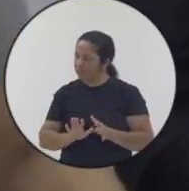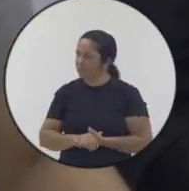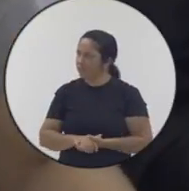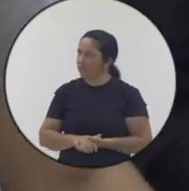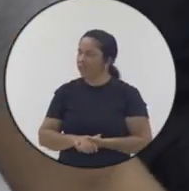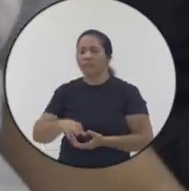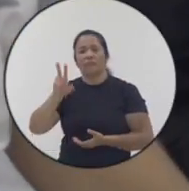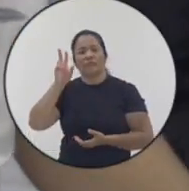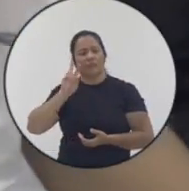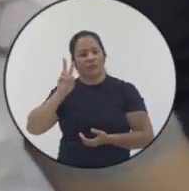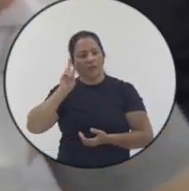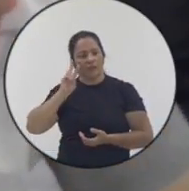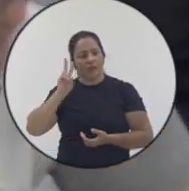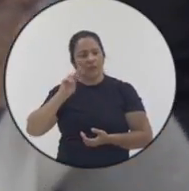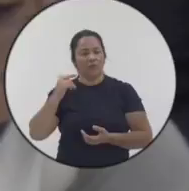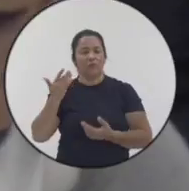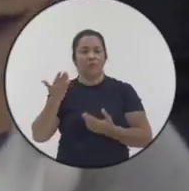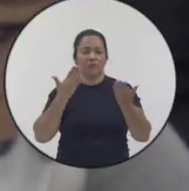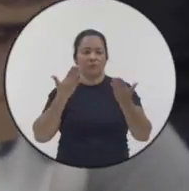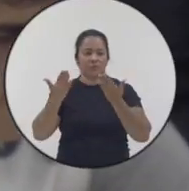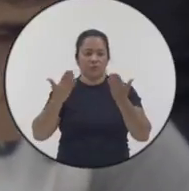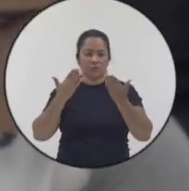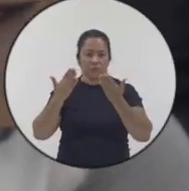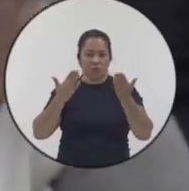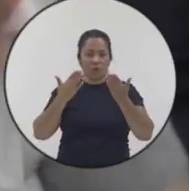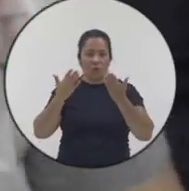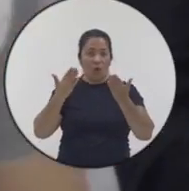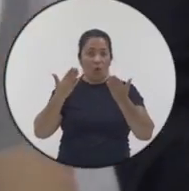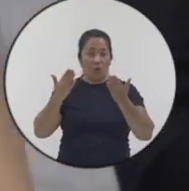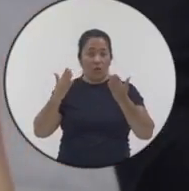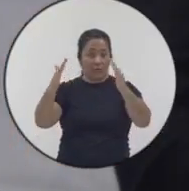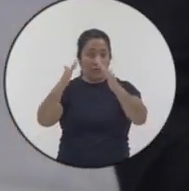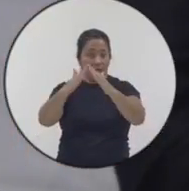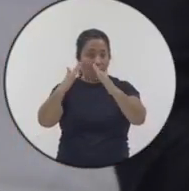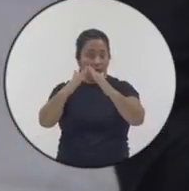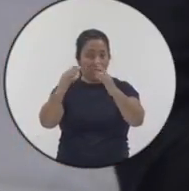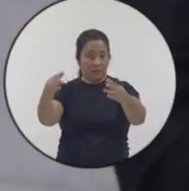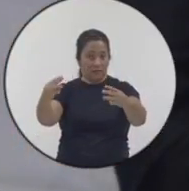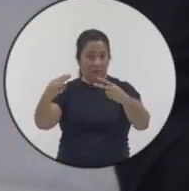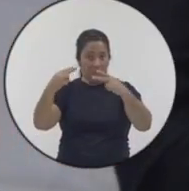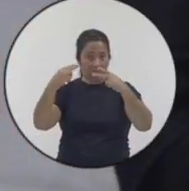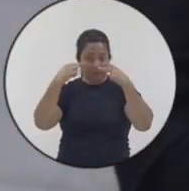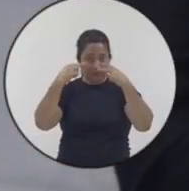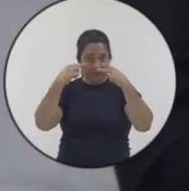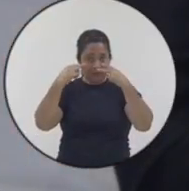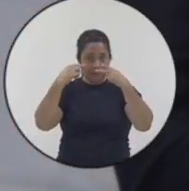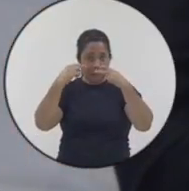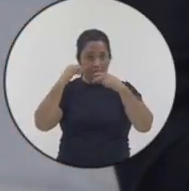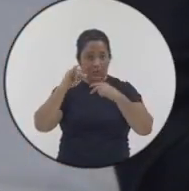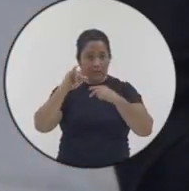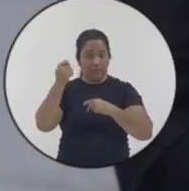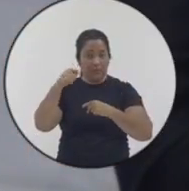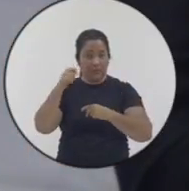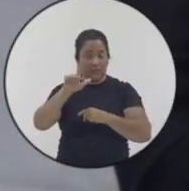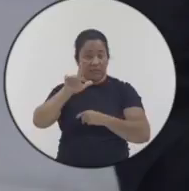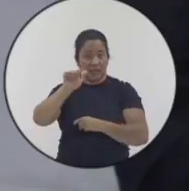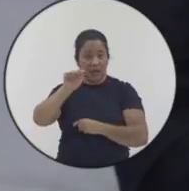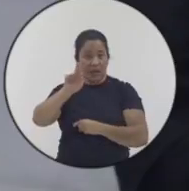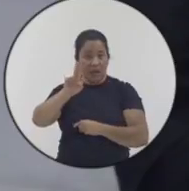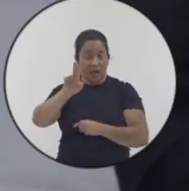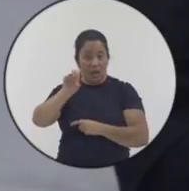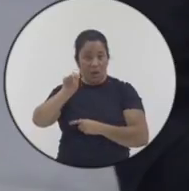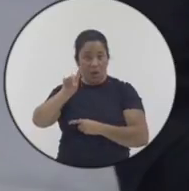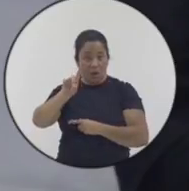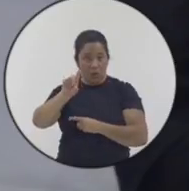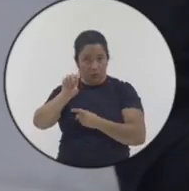Bom, lembrando ao psicólogo e à psicóloga, agora que está em casa nos assistindo, que, se ainda for necessário fazer um laudo ou parecer,